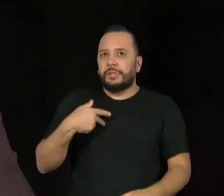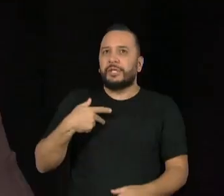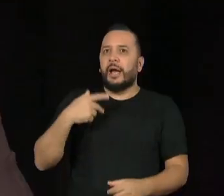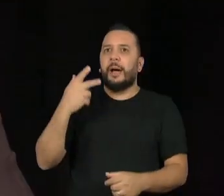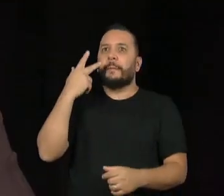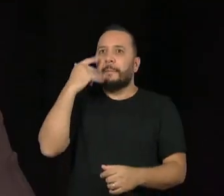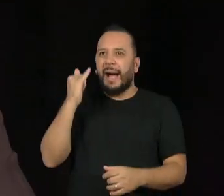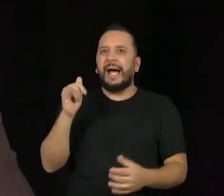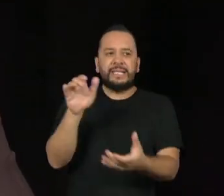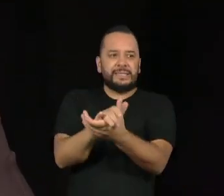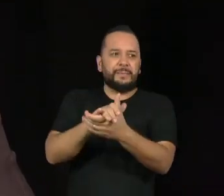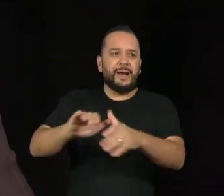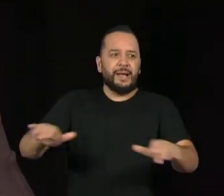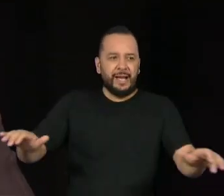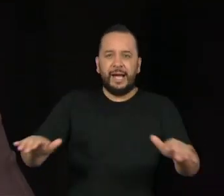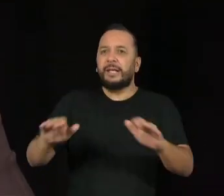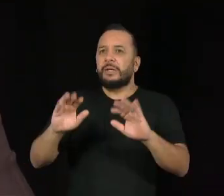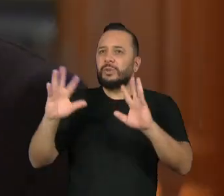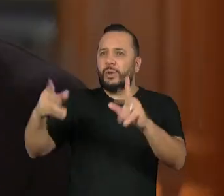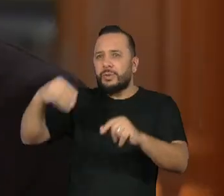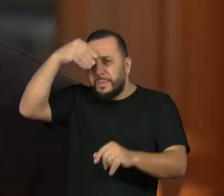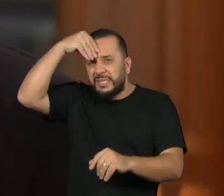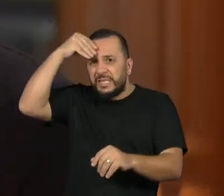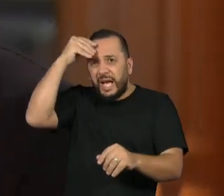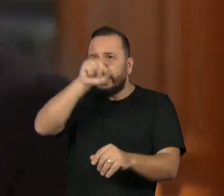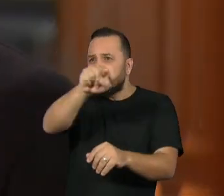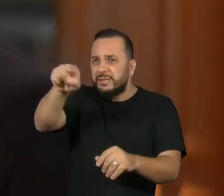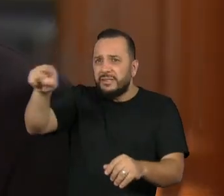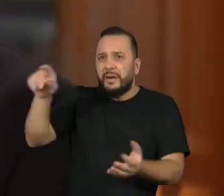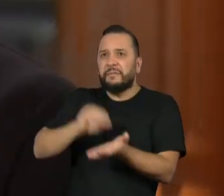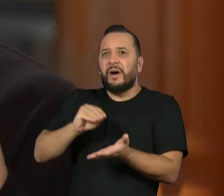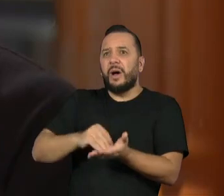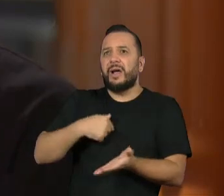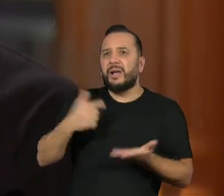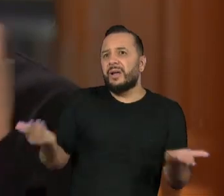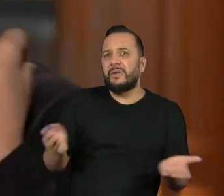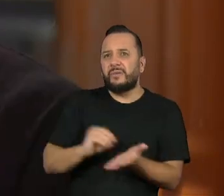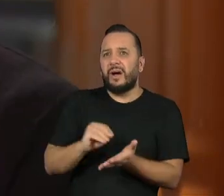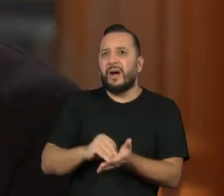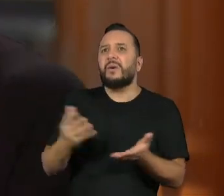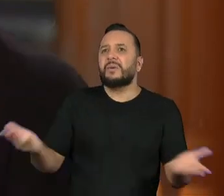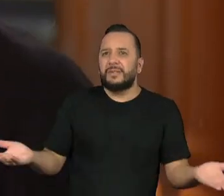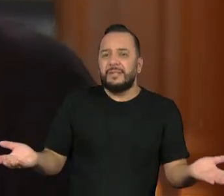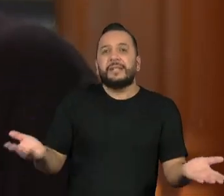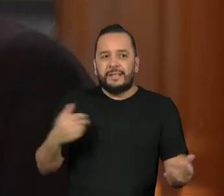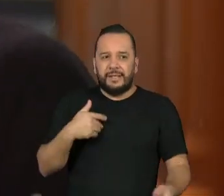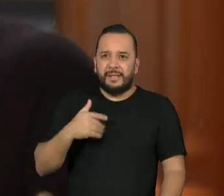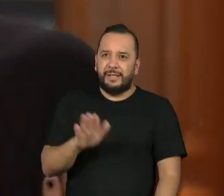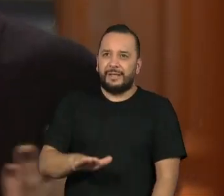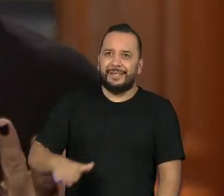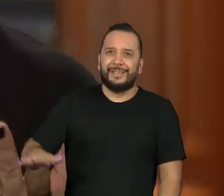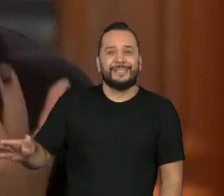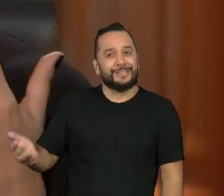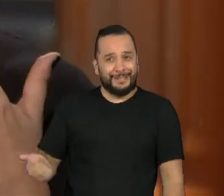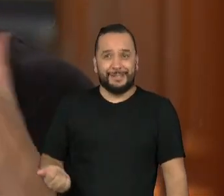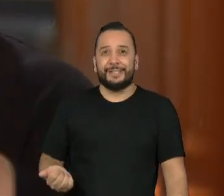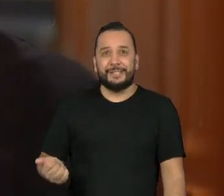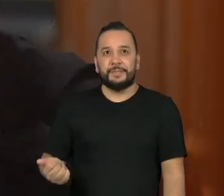pais eram desquitados ela sempre que a roupa era diferente tudo era diferente mas ela vem fosse para o tormento fizeram